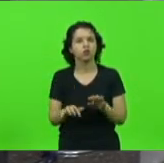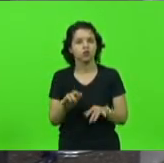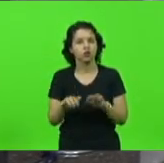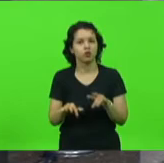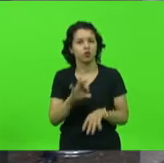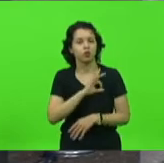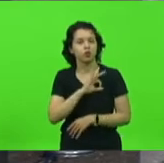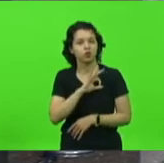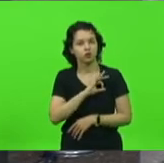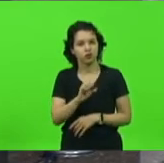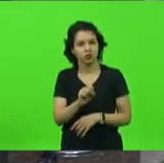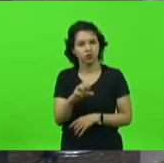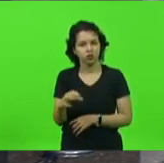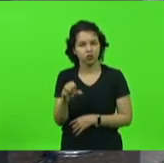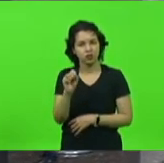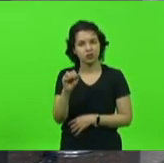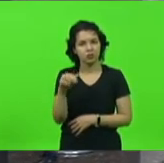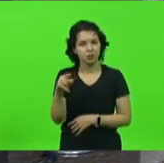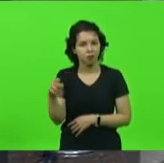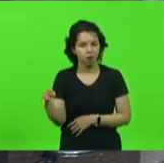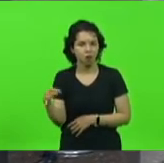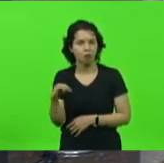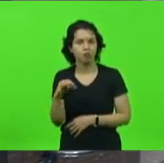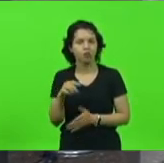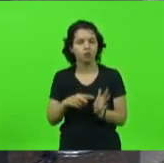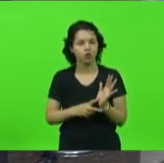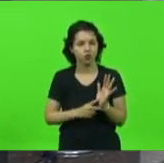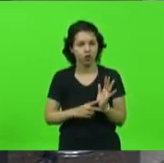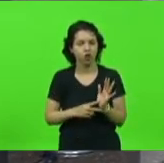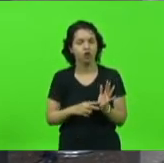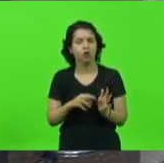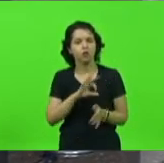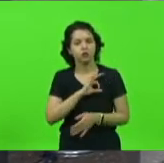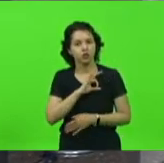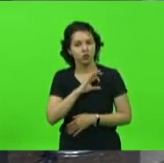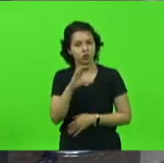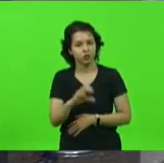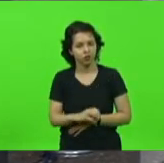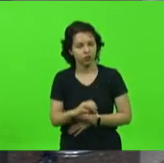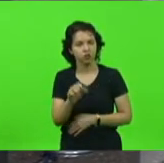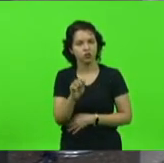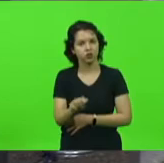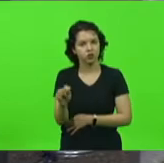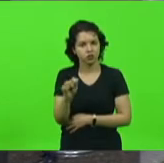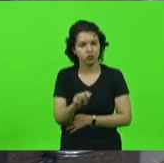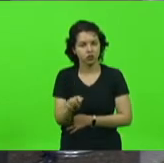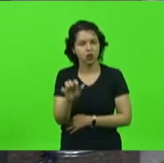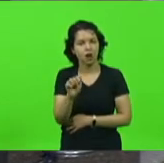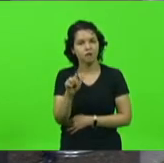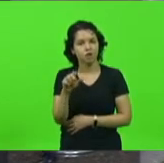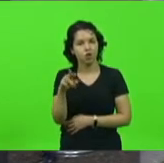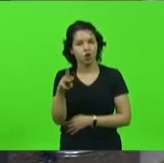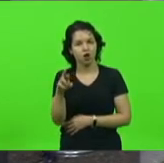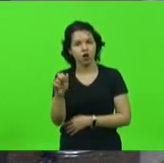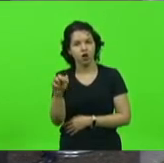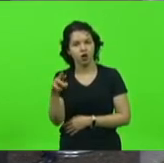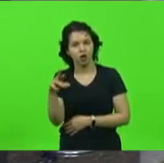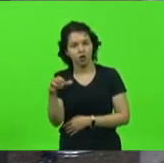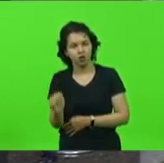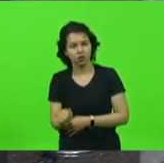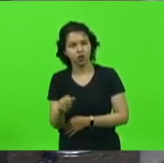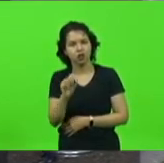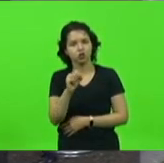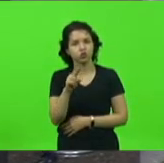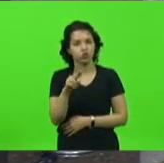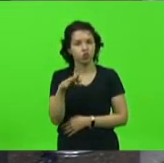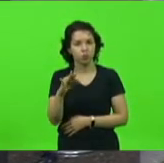SIMPOL, Sindicato dos Policiais Civis, Alvorada, Associação Alvorada de Subtenente e Sargento da Polícia Militar de Santa